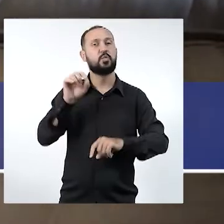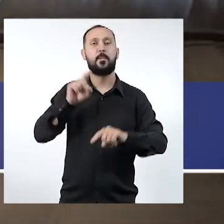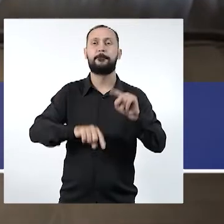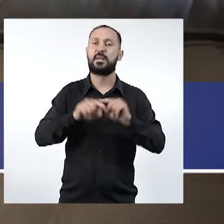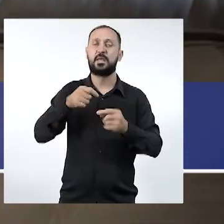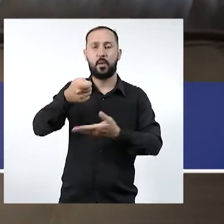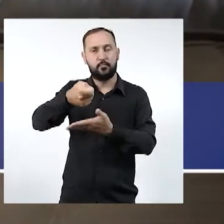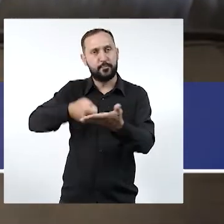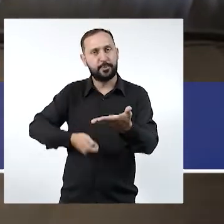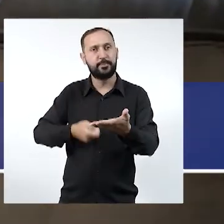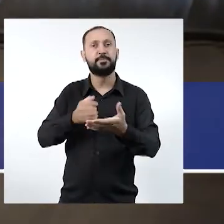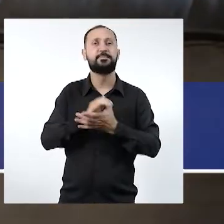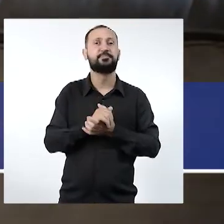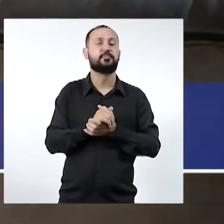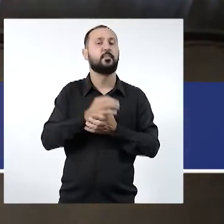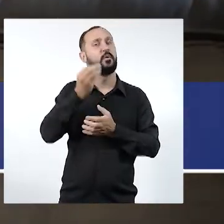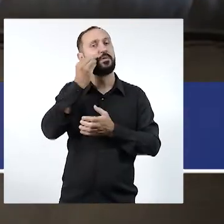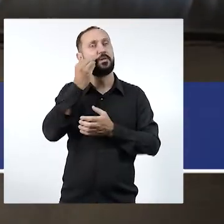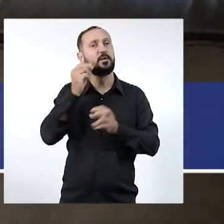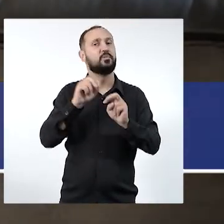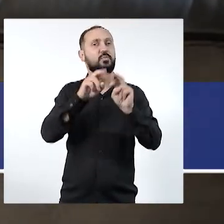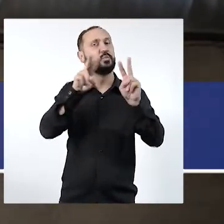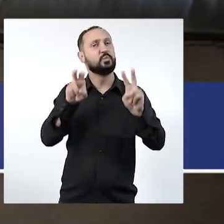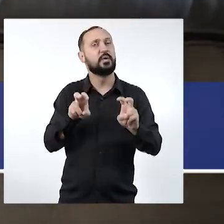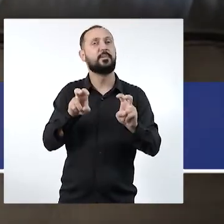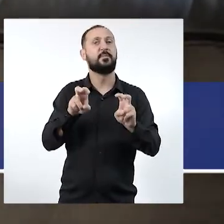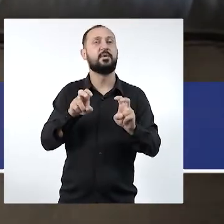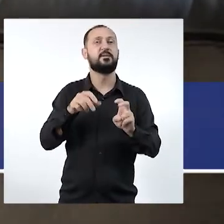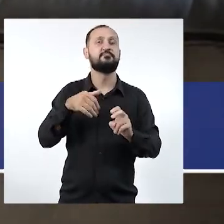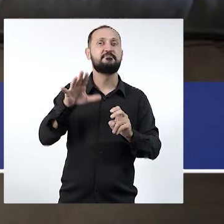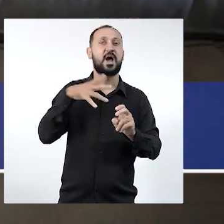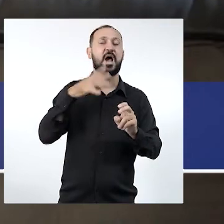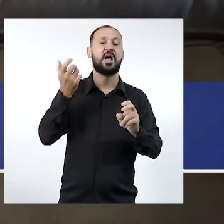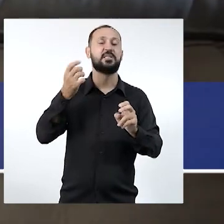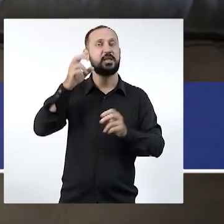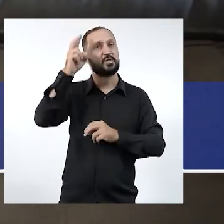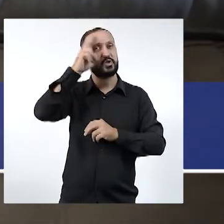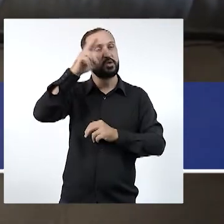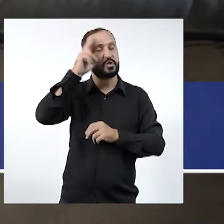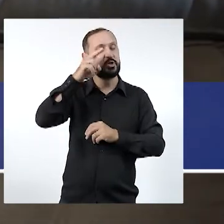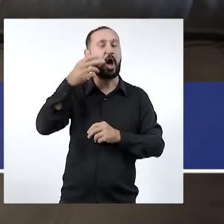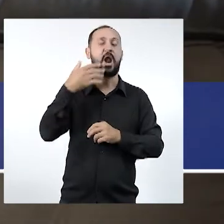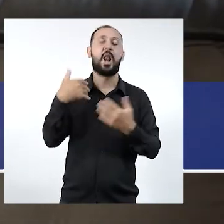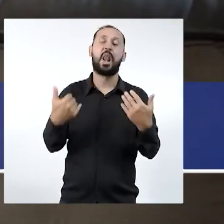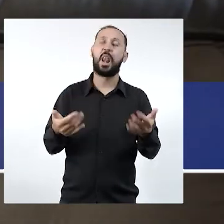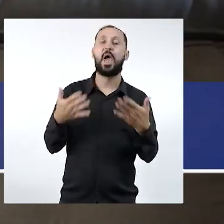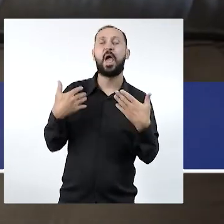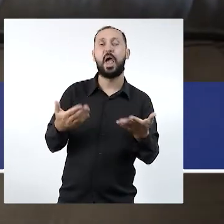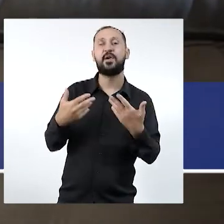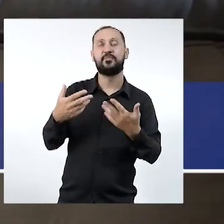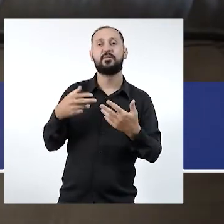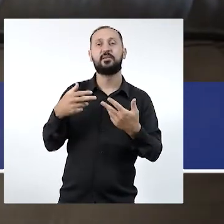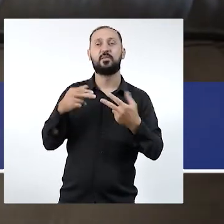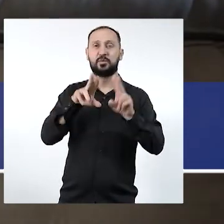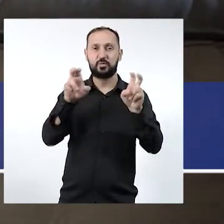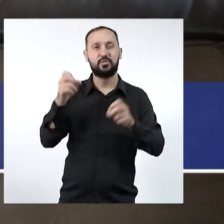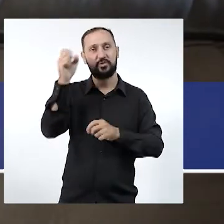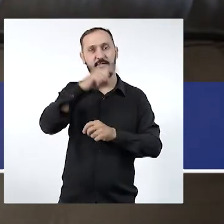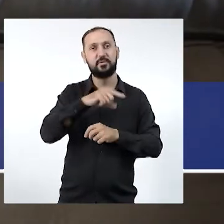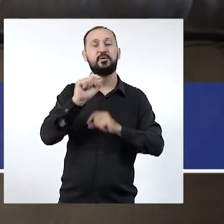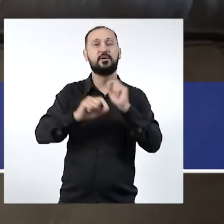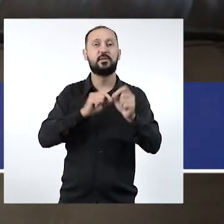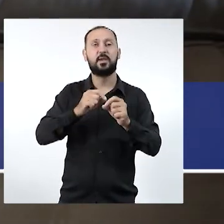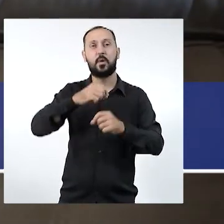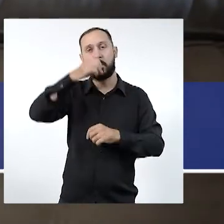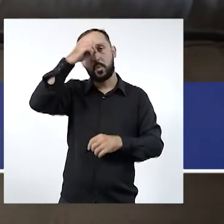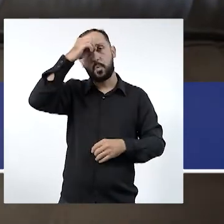esse material, né, tentando abordar de uma forma mais lúdica um assunto que é um assunto difícil,